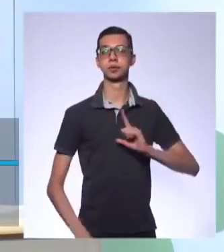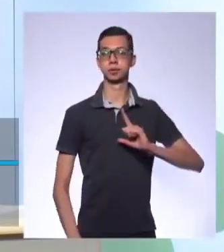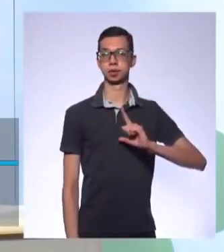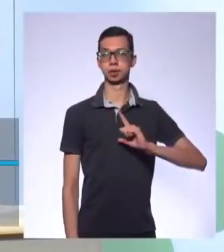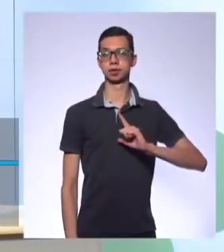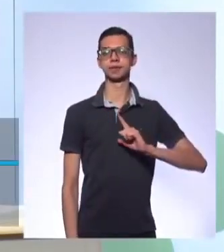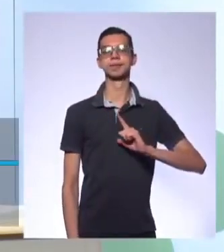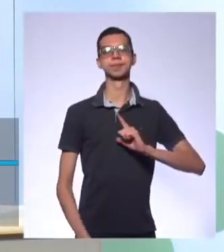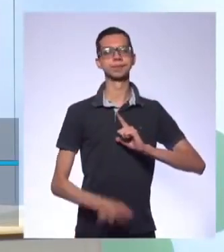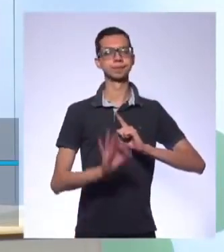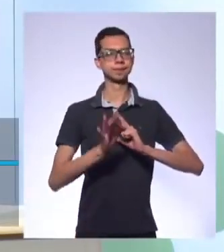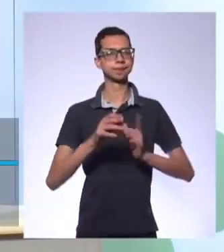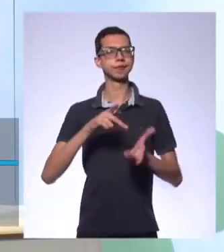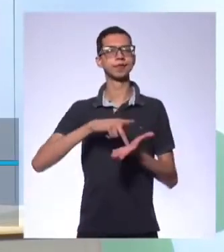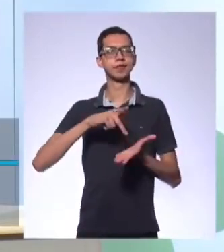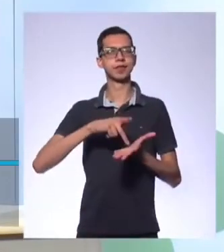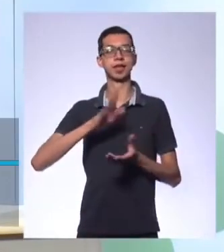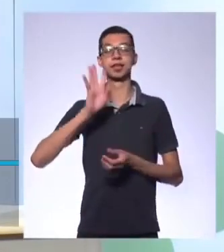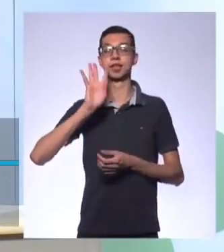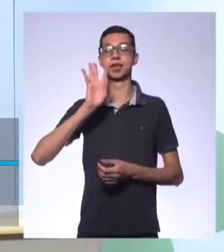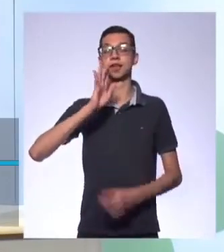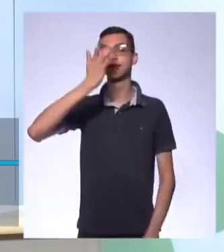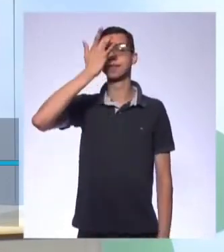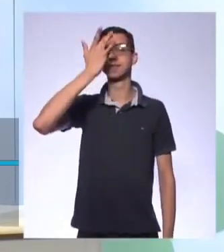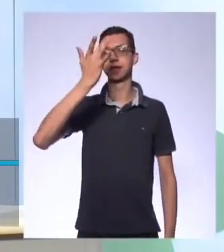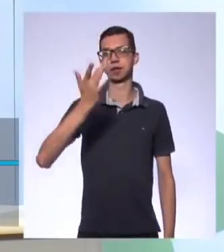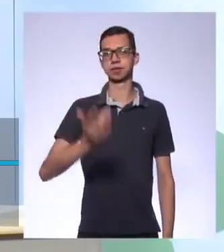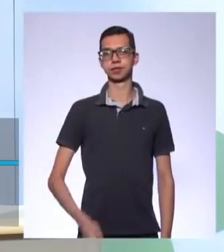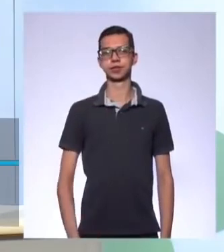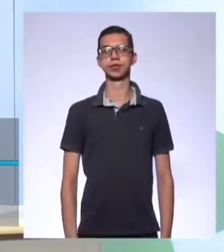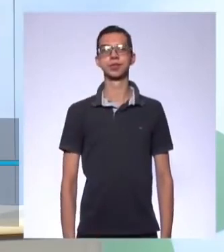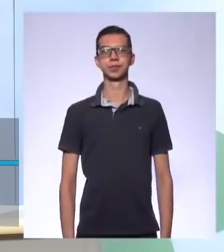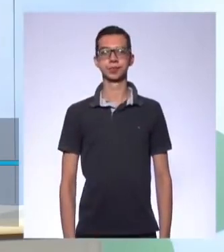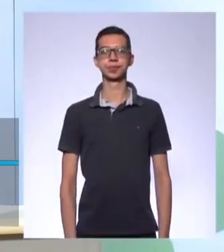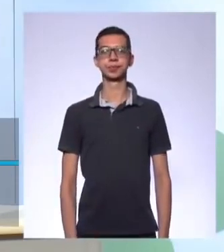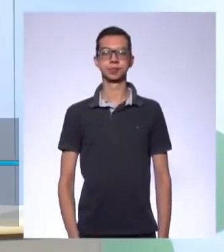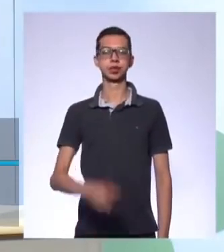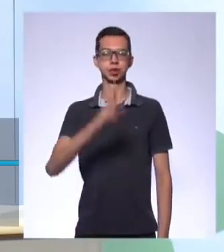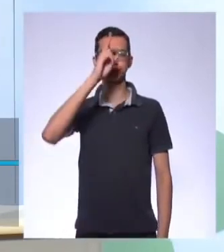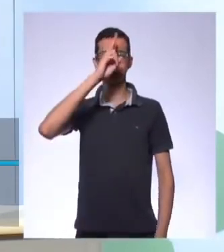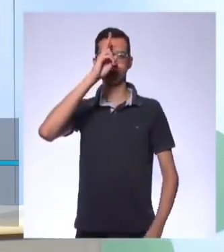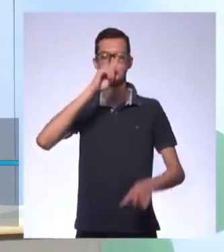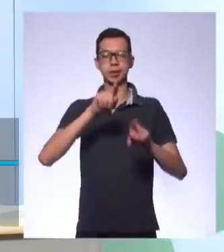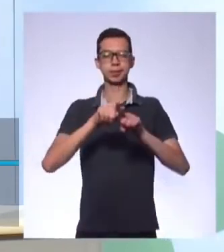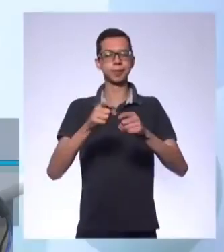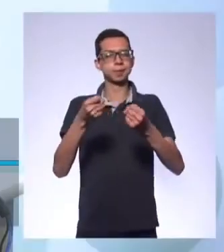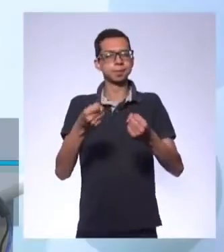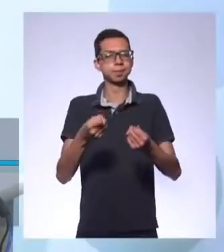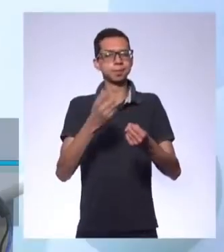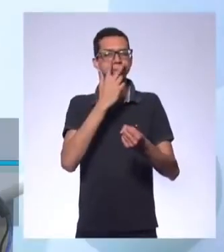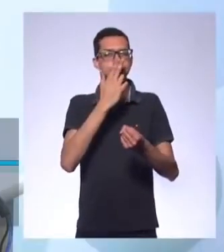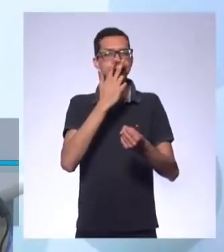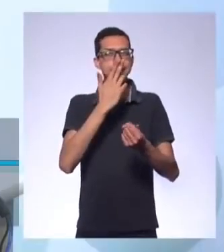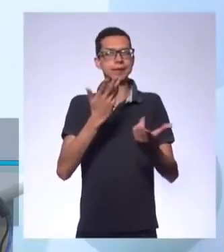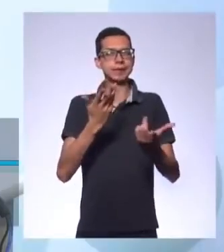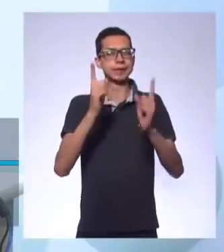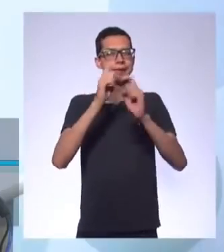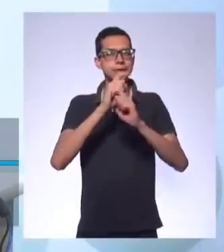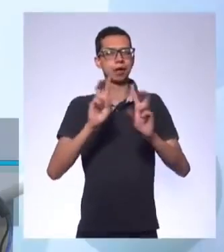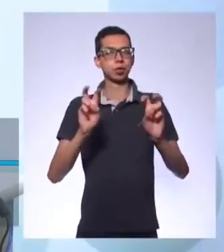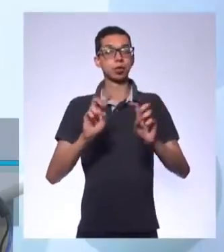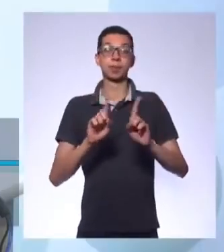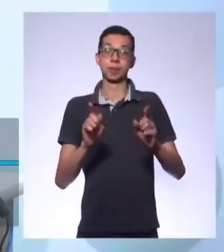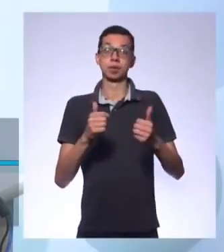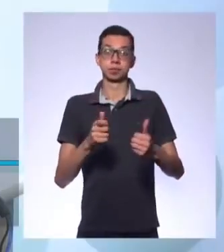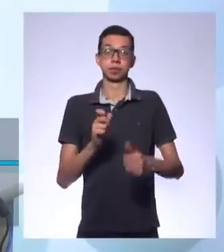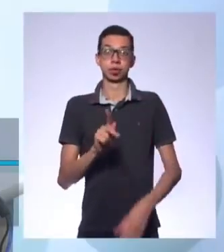né? Bem legal. Tem do Macbeth, tem do Otelo também, né? Tá. Apesar de história ser um pouquinho pesada, mas... Ok, então vamos lá. Vamos agora